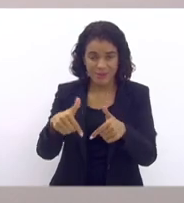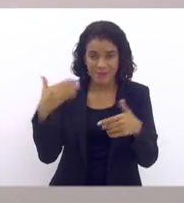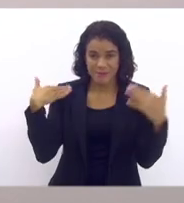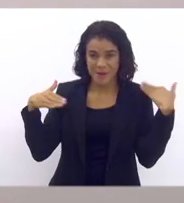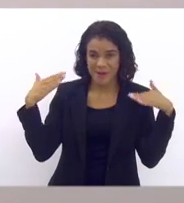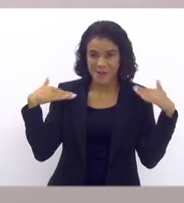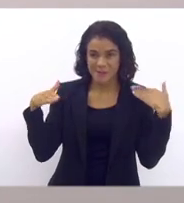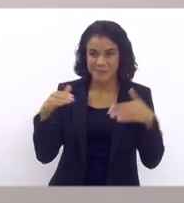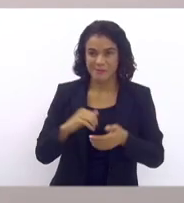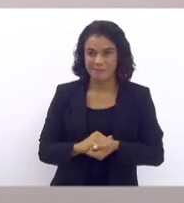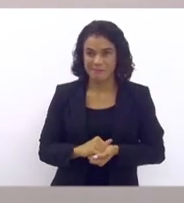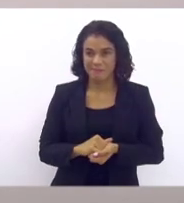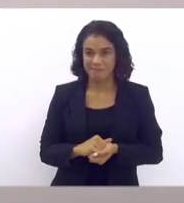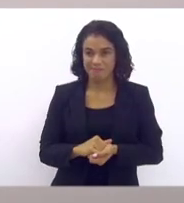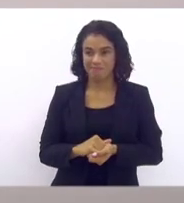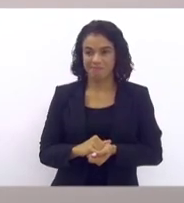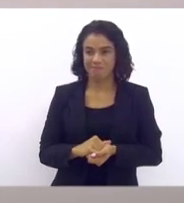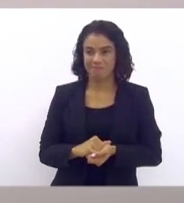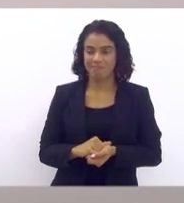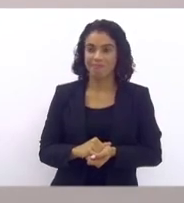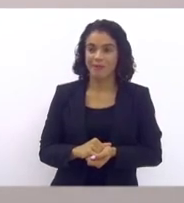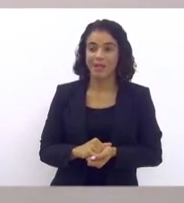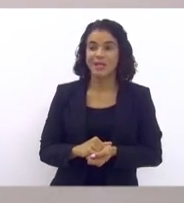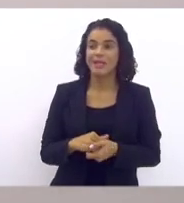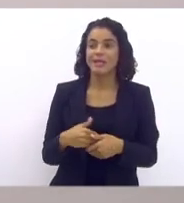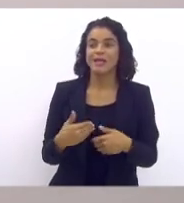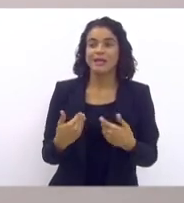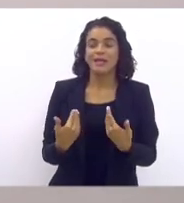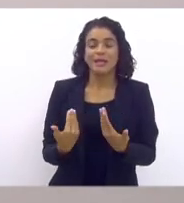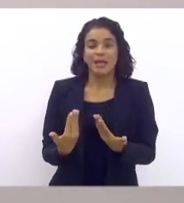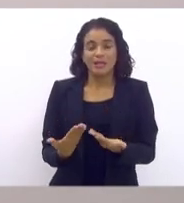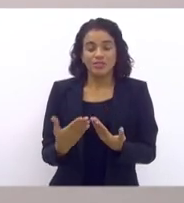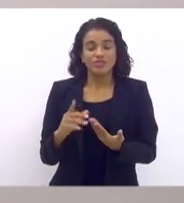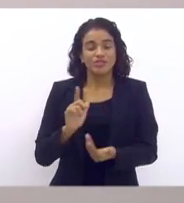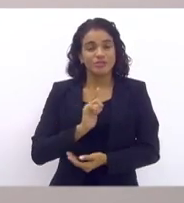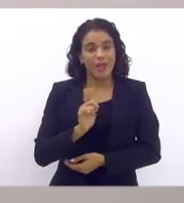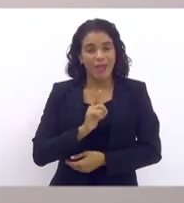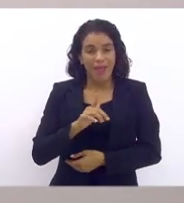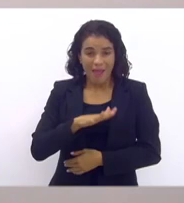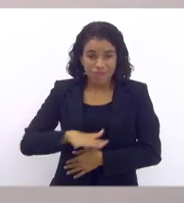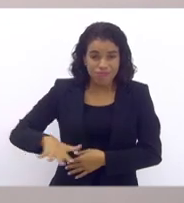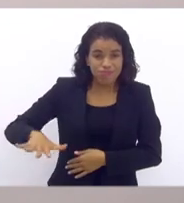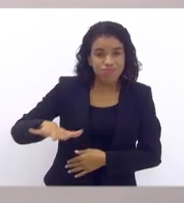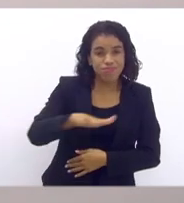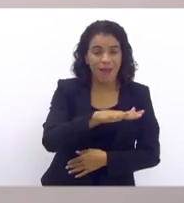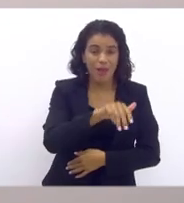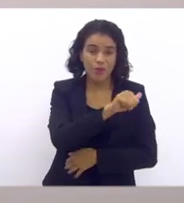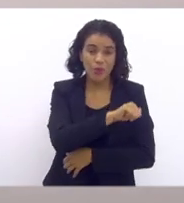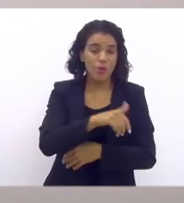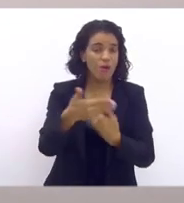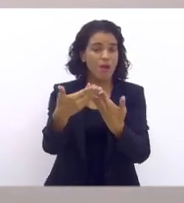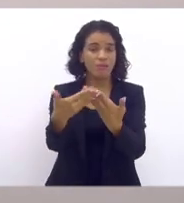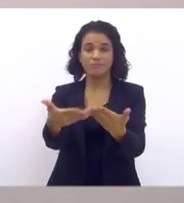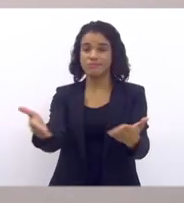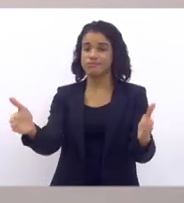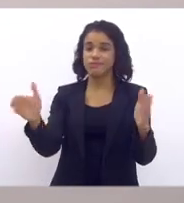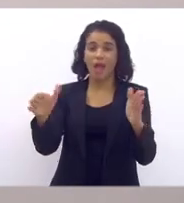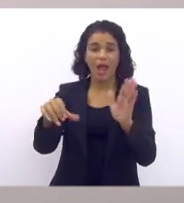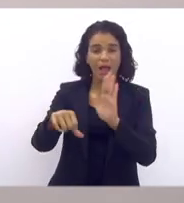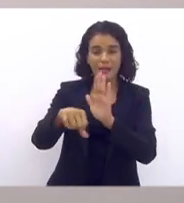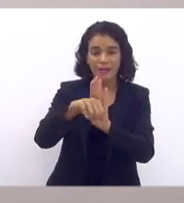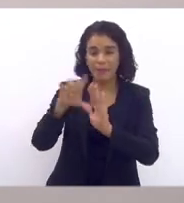guarda municipal E com isso a gente tem as águas do rio de Janeiro hoje Completamente abertas aos crimes